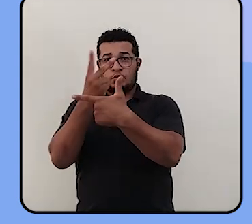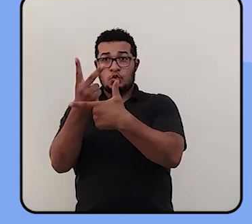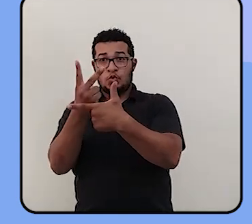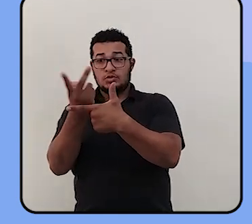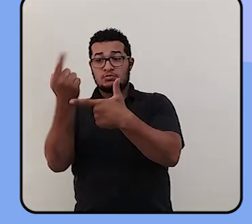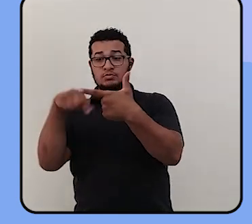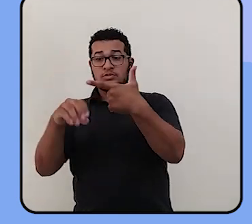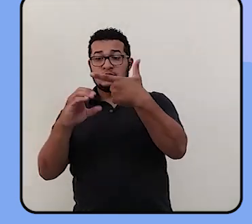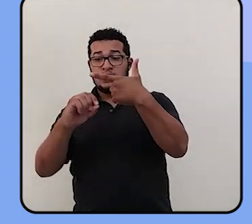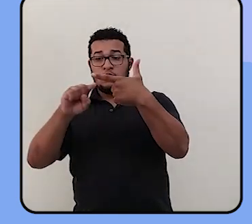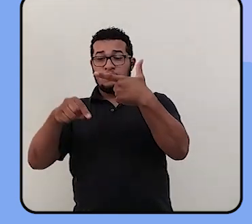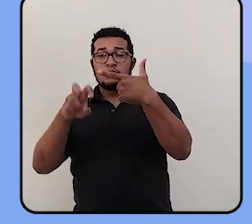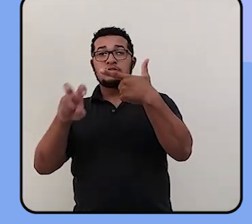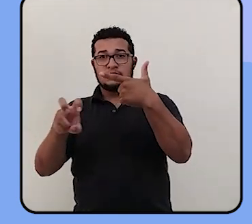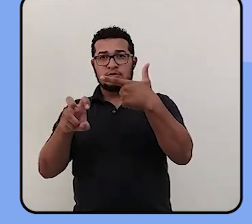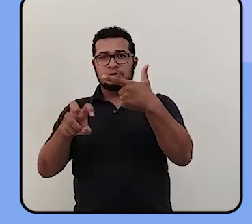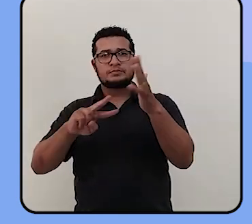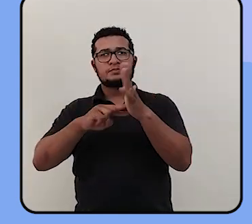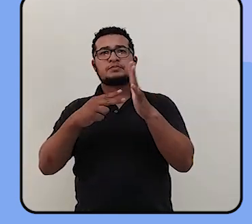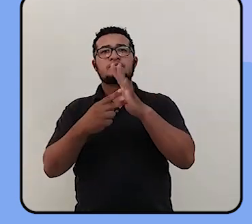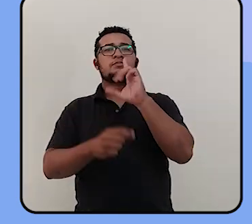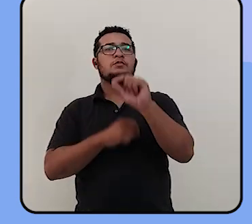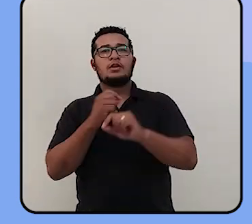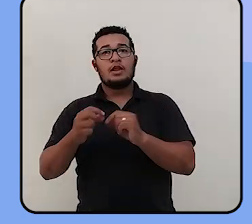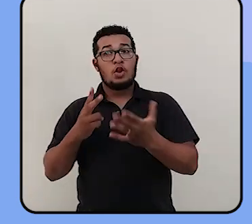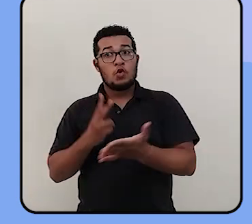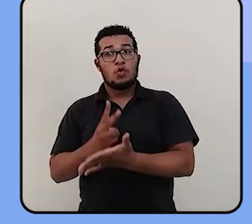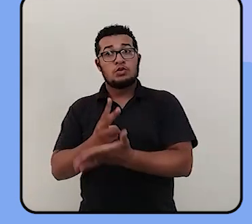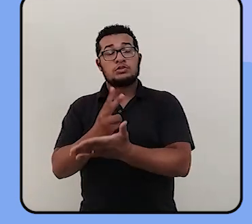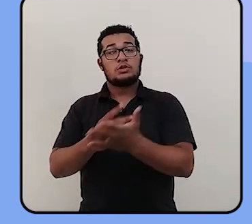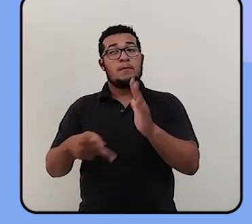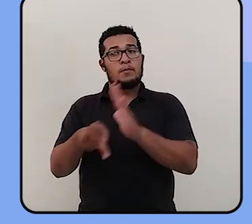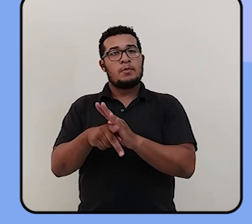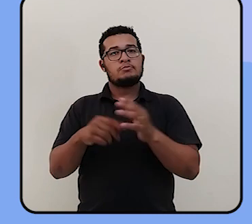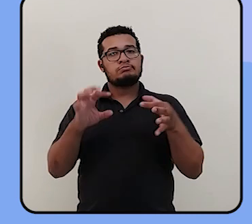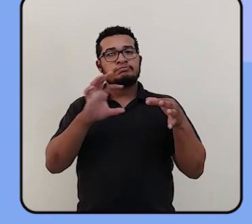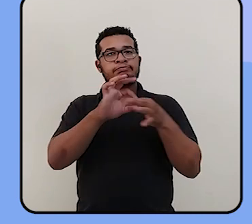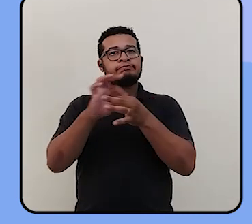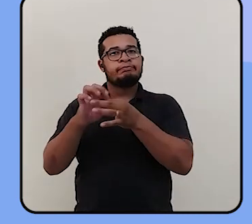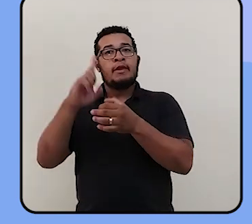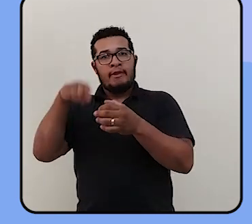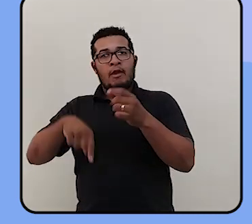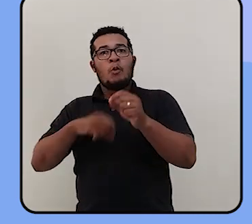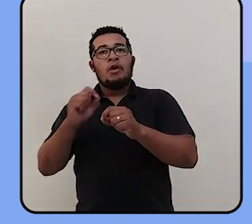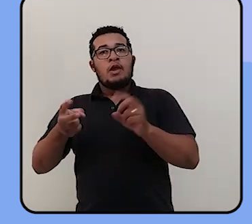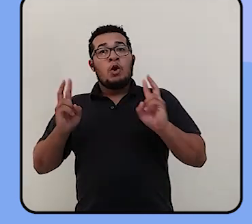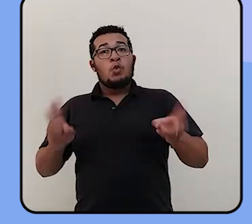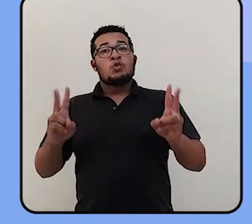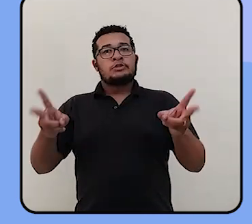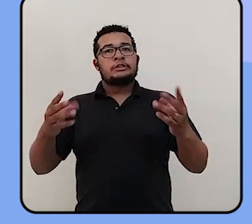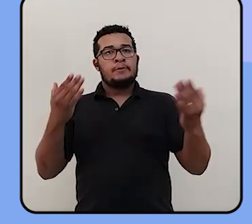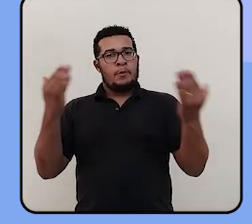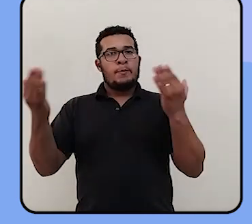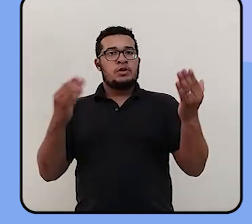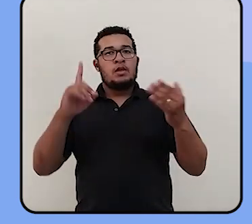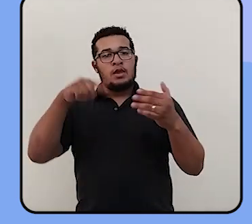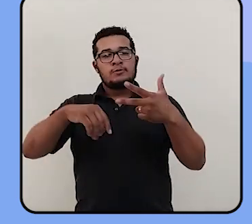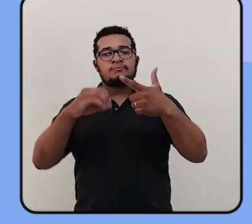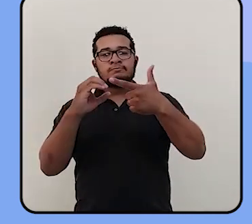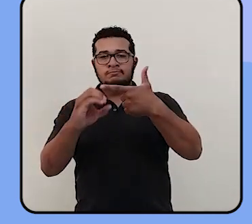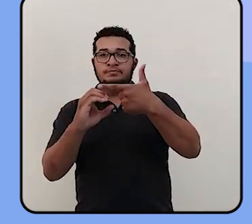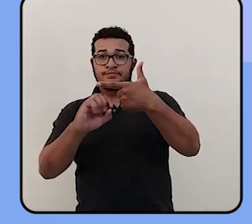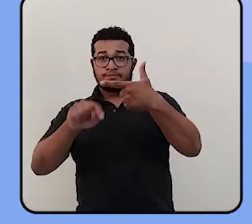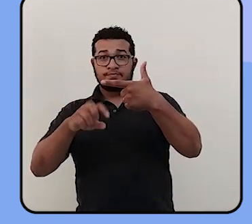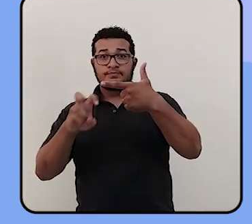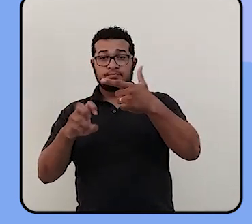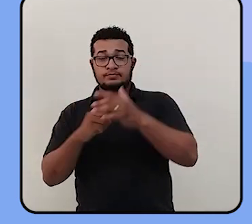Isso significa dizer que a sua constante de proporcionalidade é 0,5. Na razão 3 para